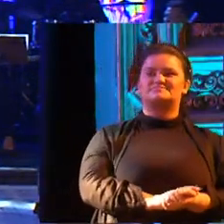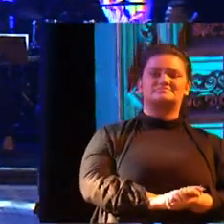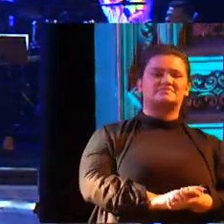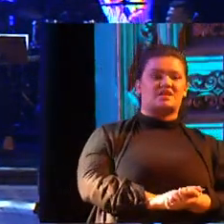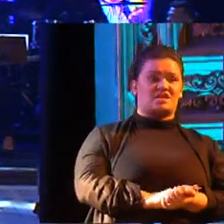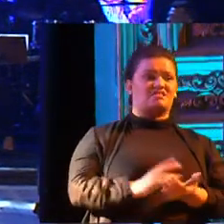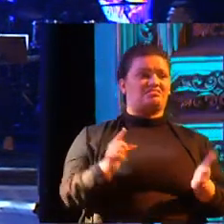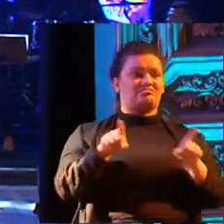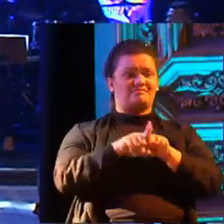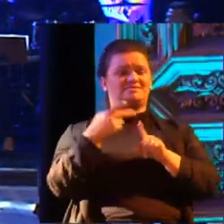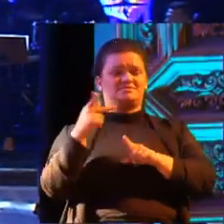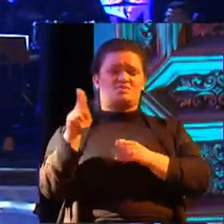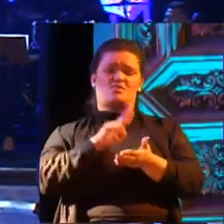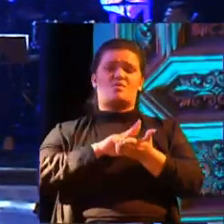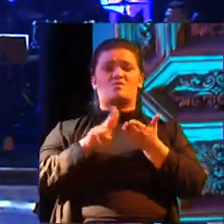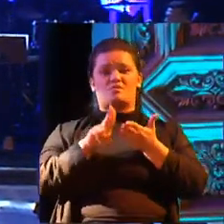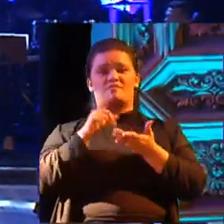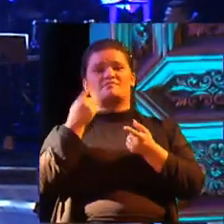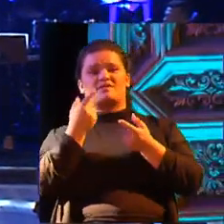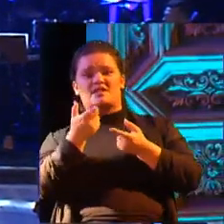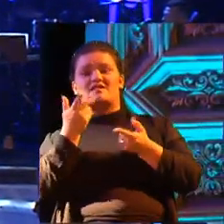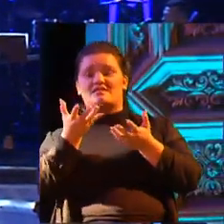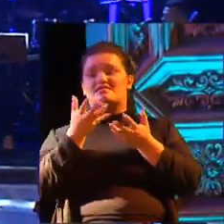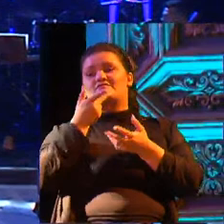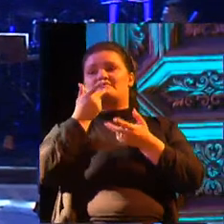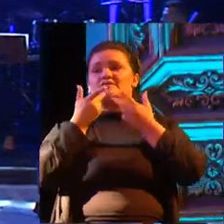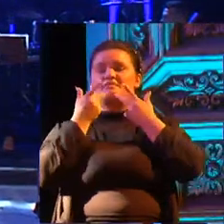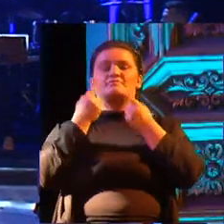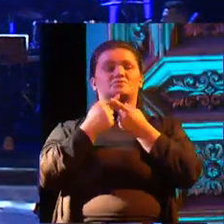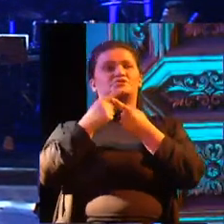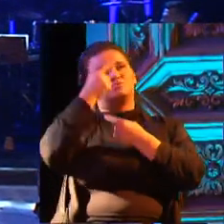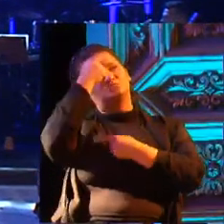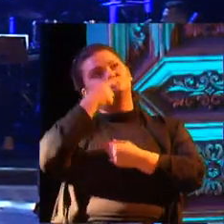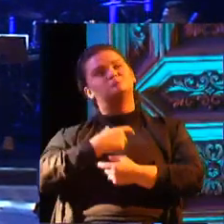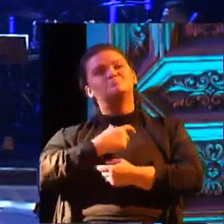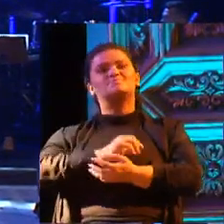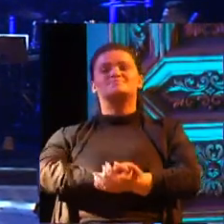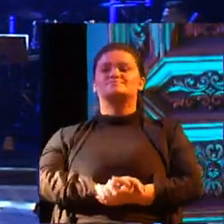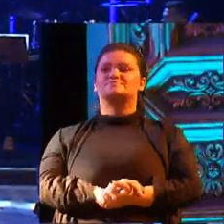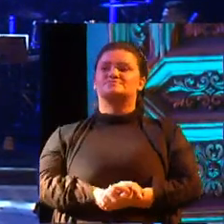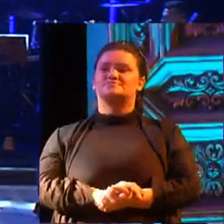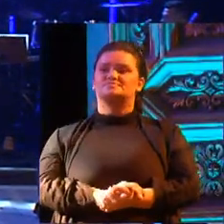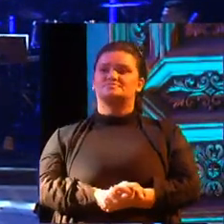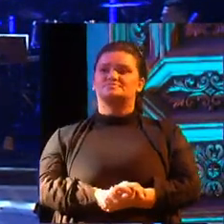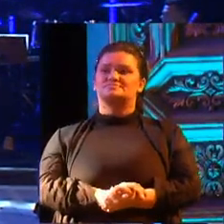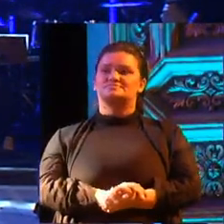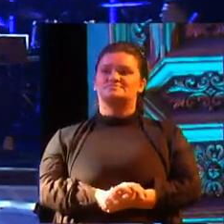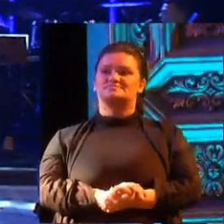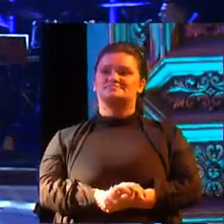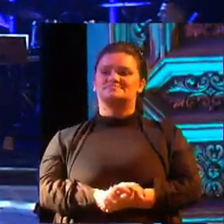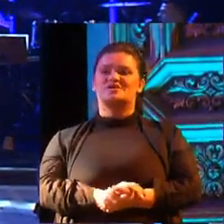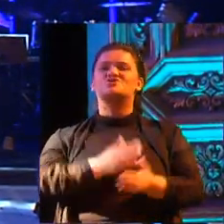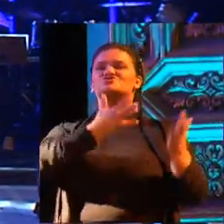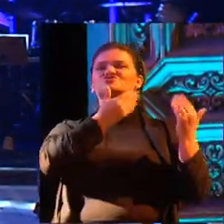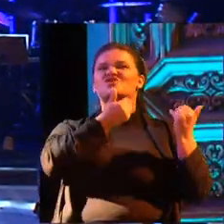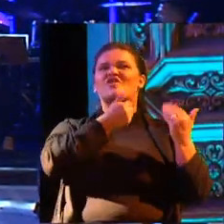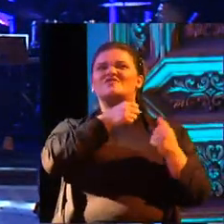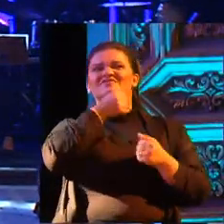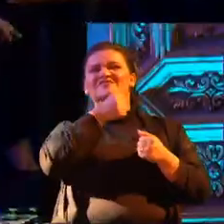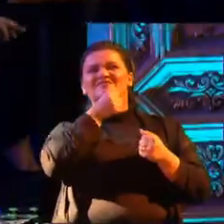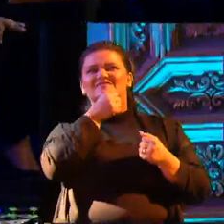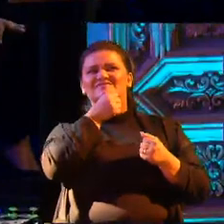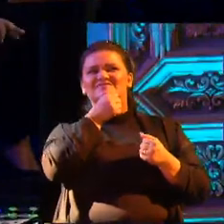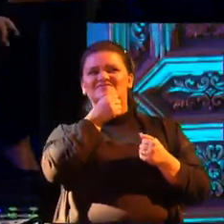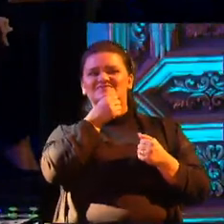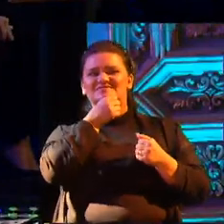queria falar, porque eu sou um menino velho que veio da rua. Eu